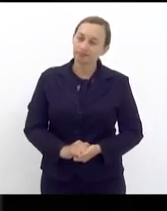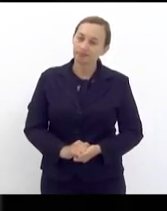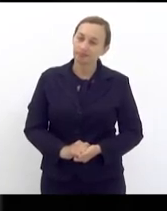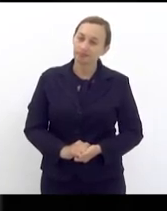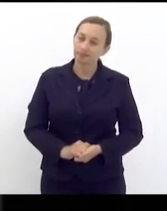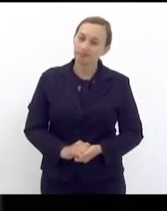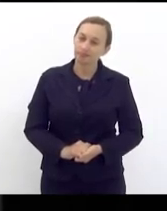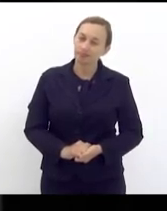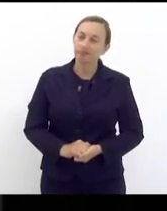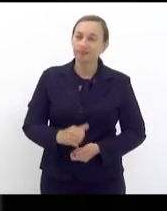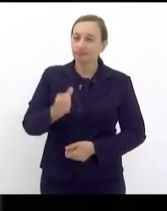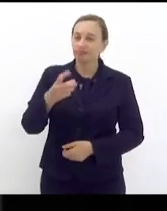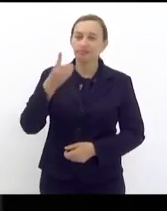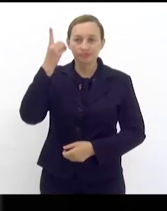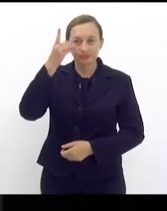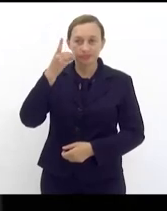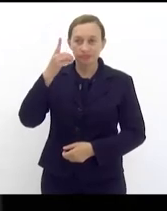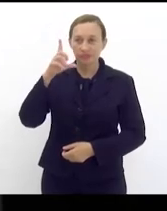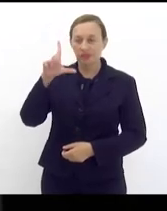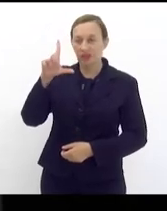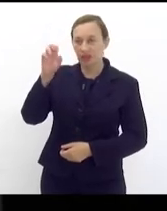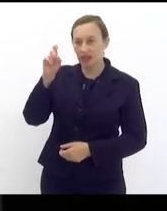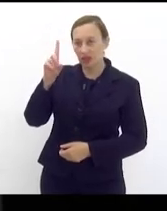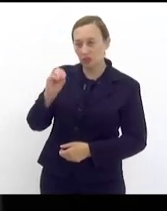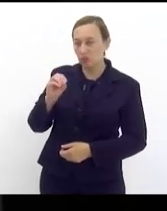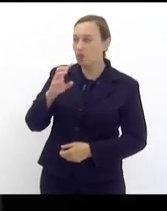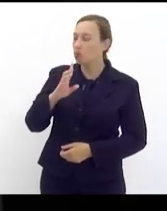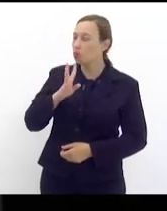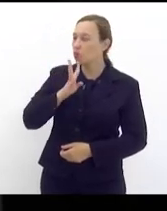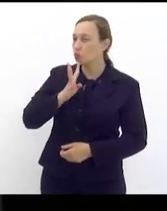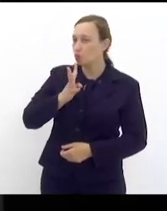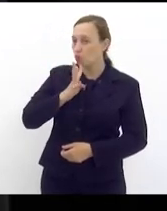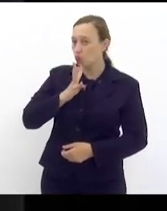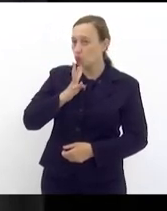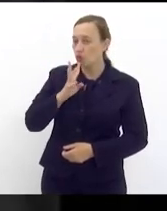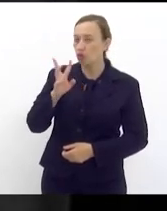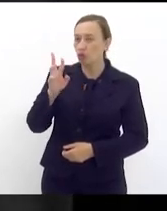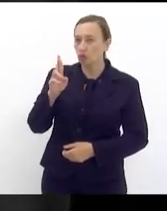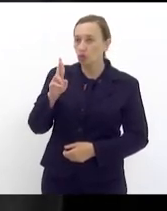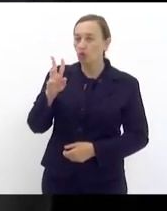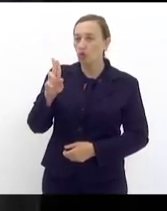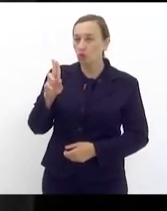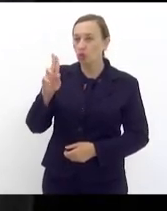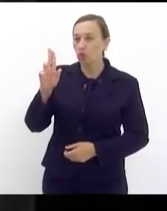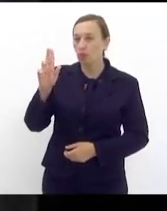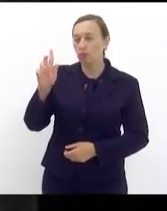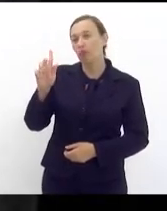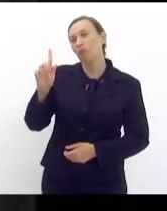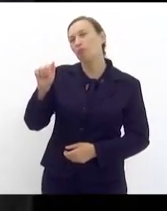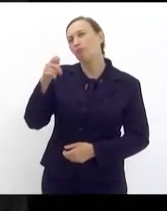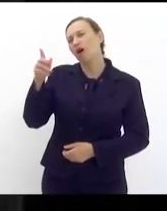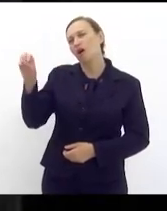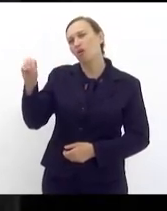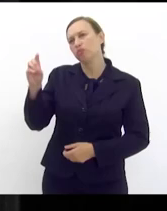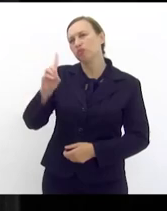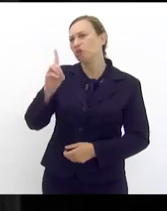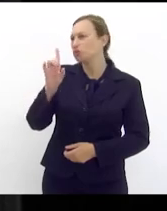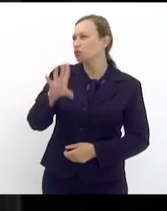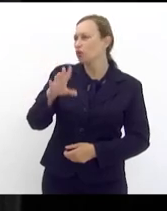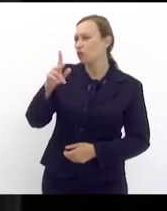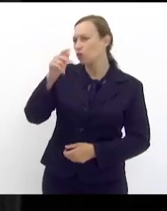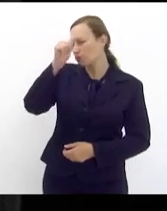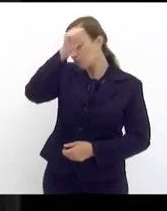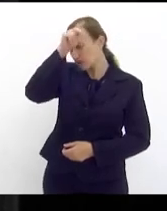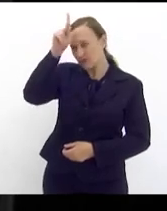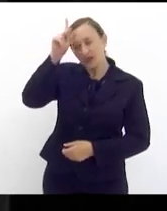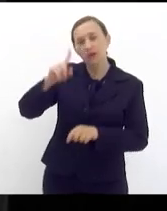sintetizada aqui pelo deputado Léo Vieira. Eu conheço o Rubão não como, não apenas como prefeito, conheço ele